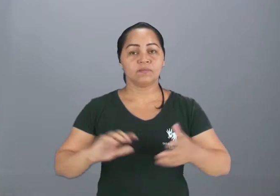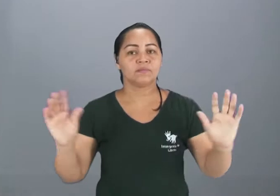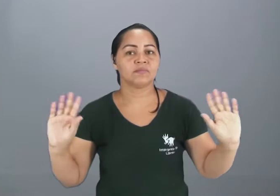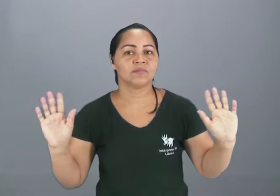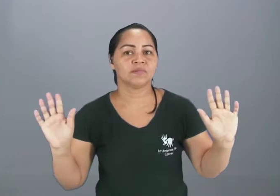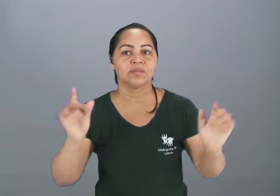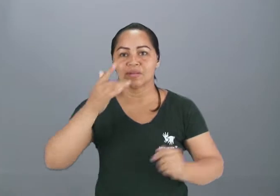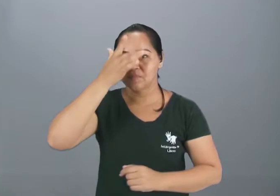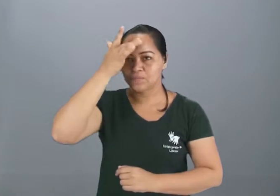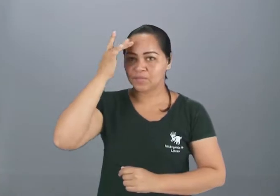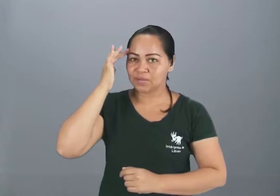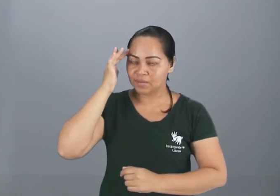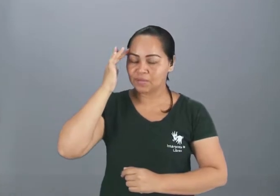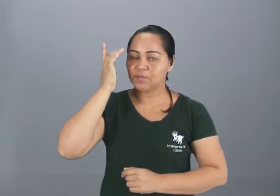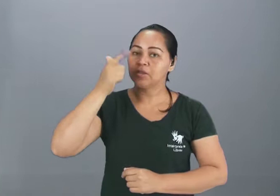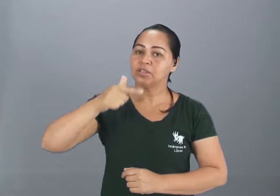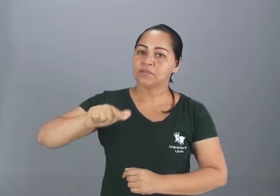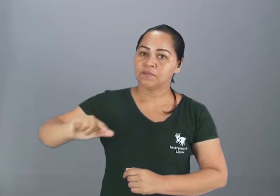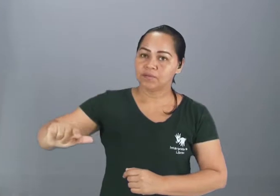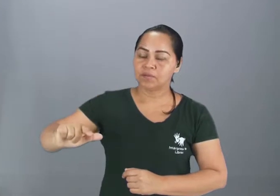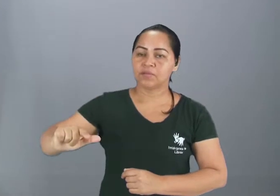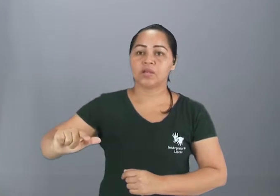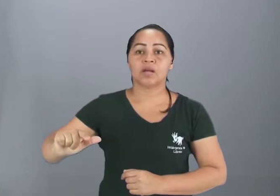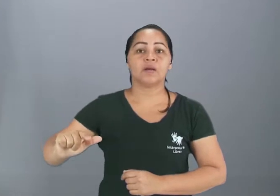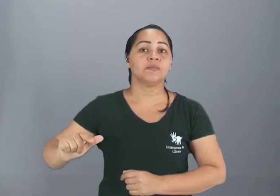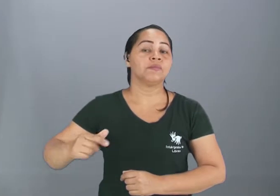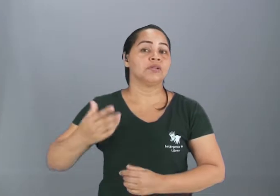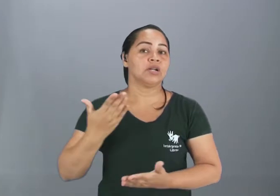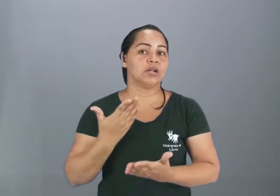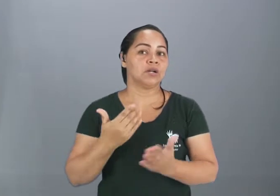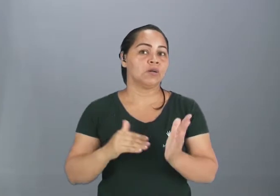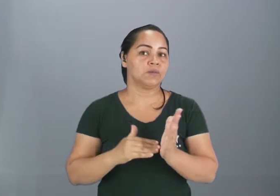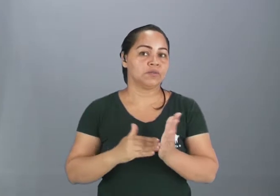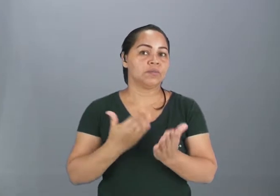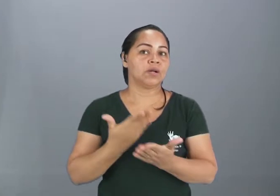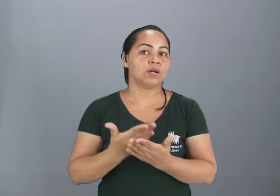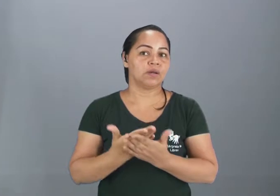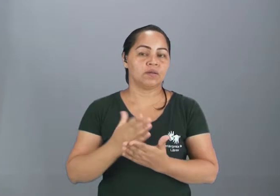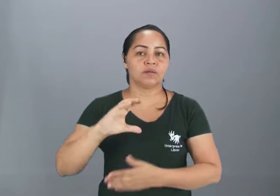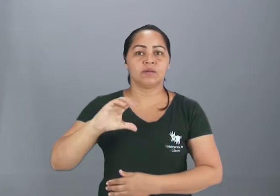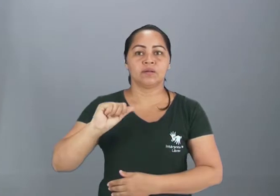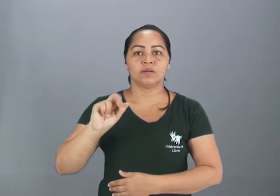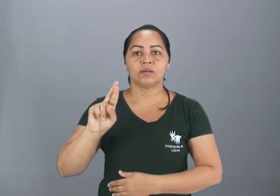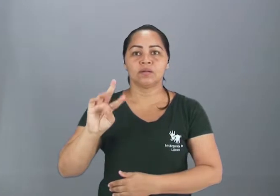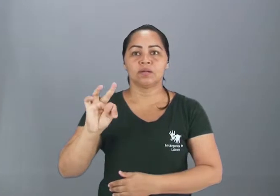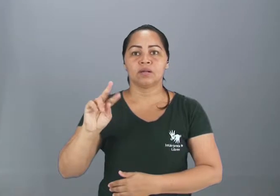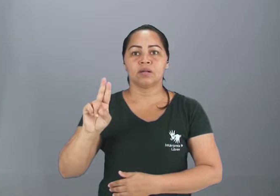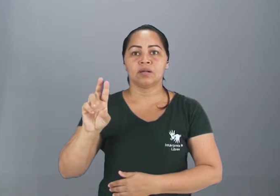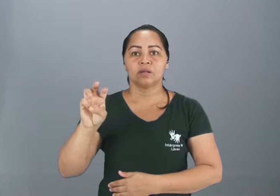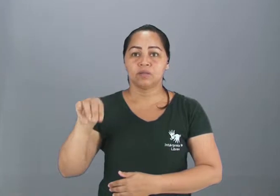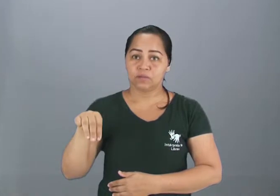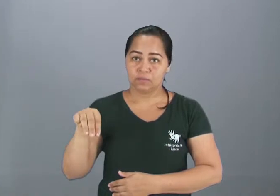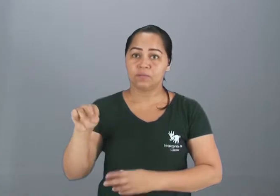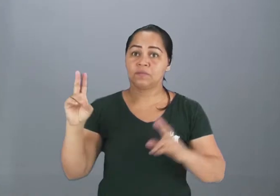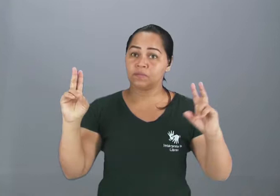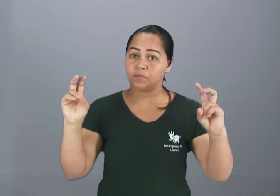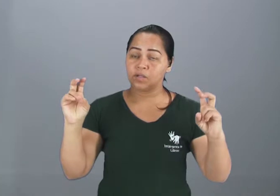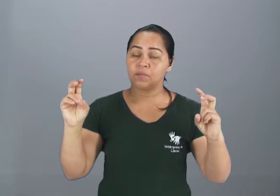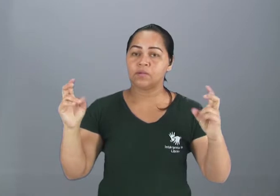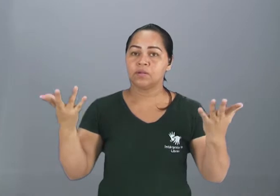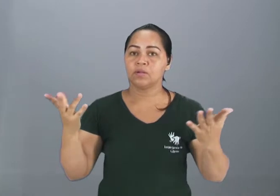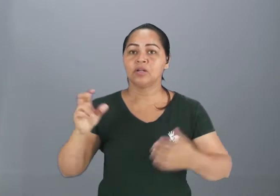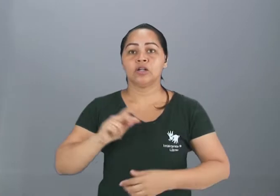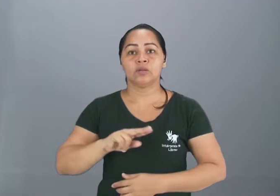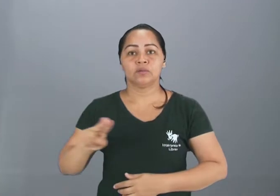Olá, pessoal! Estou de volta para a última parte da nossa aula sobre carto. Sou a professora Dali e na nossa aula hoje vamos falar um